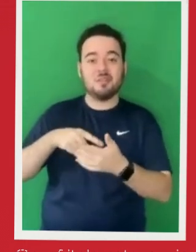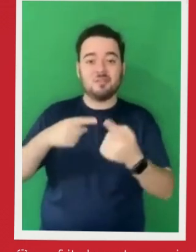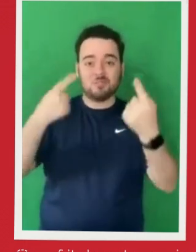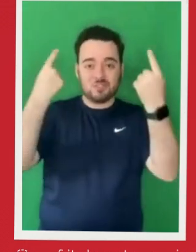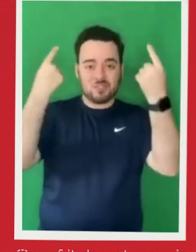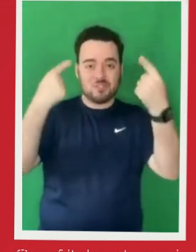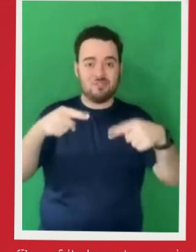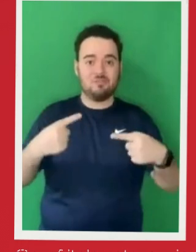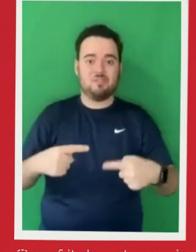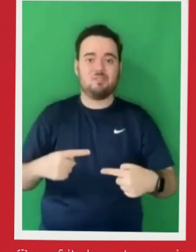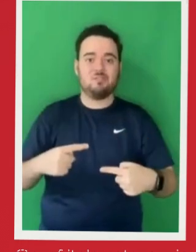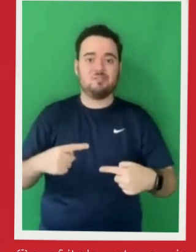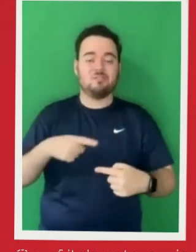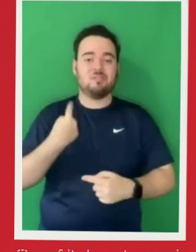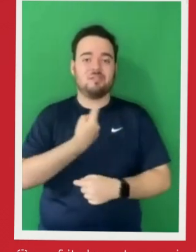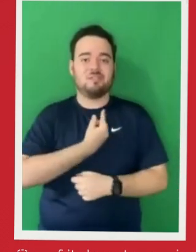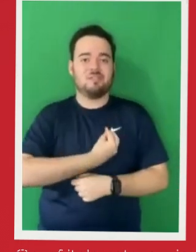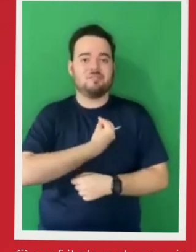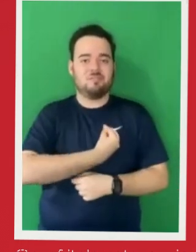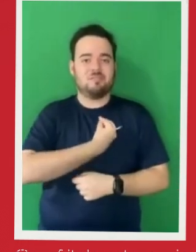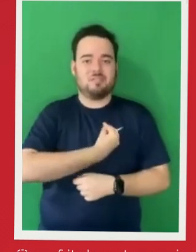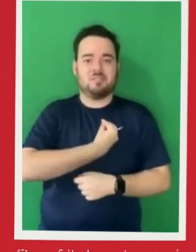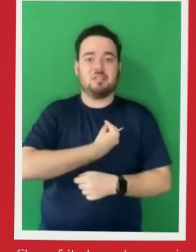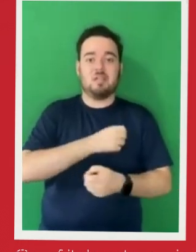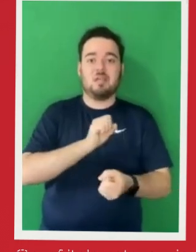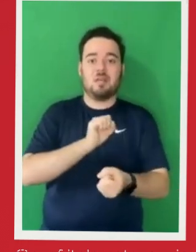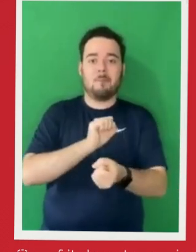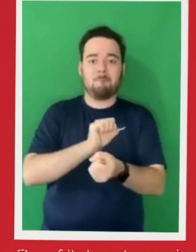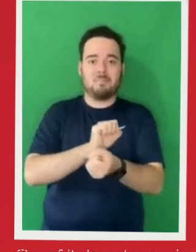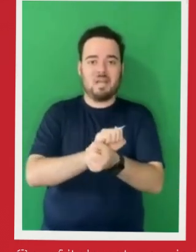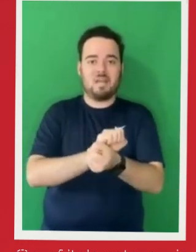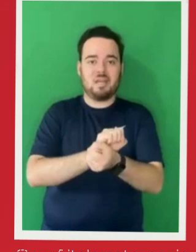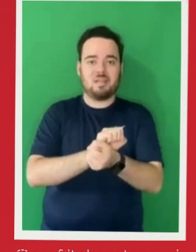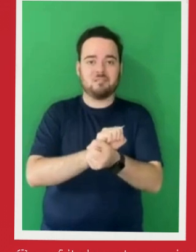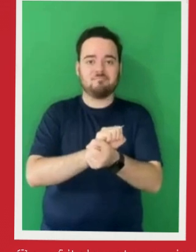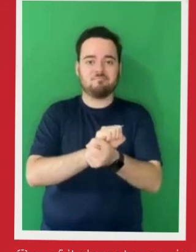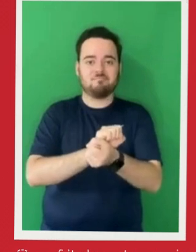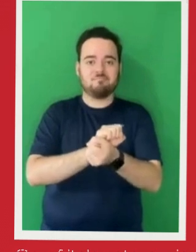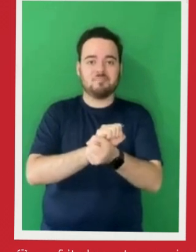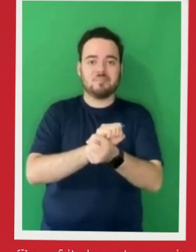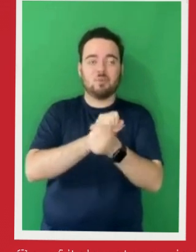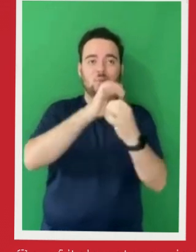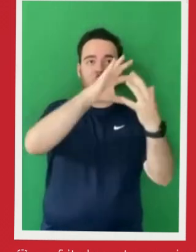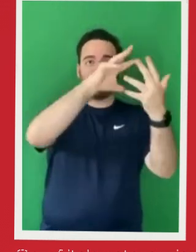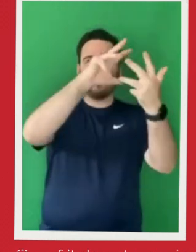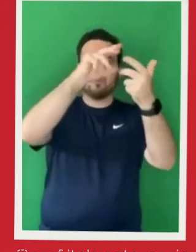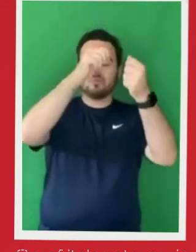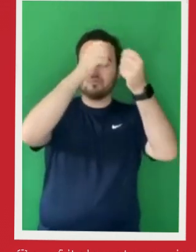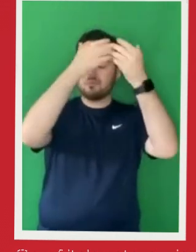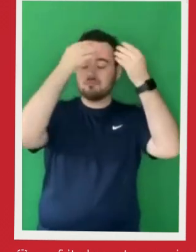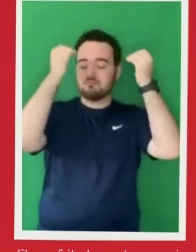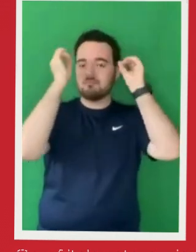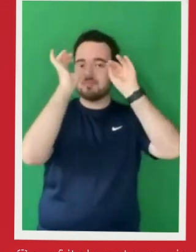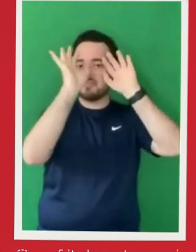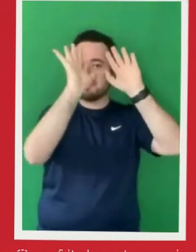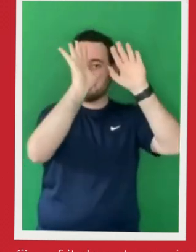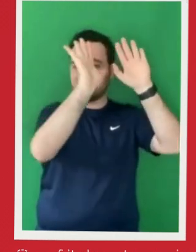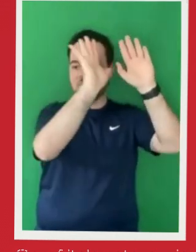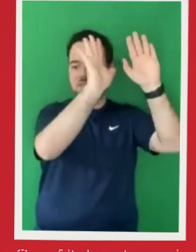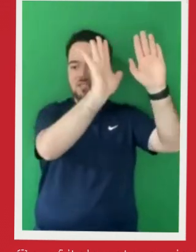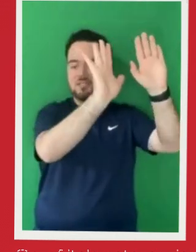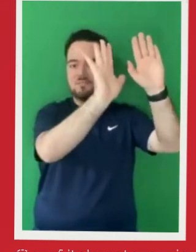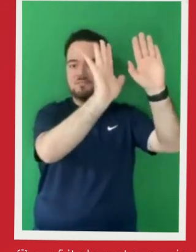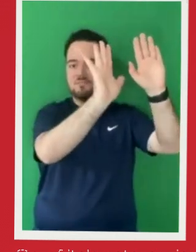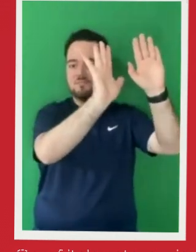muito desafiante no nosso tempo histórico, que é parar os estímulos externos, especialmente